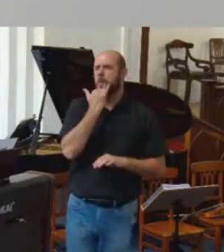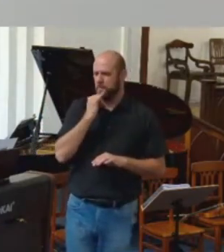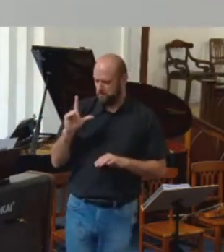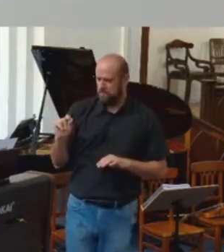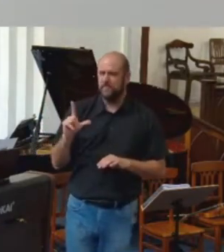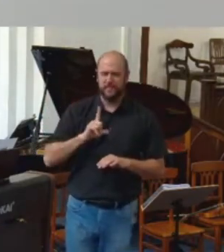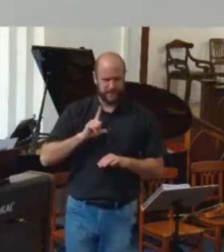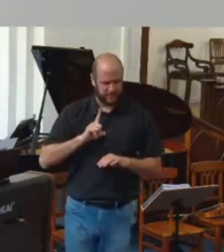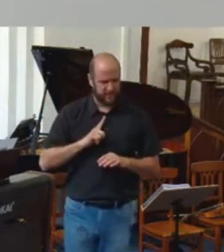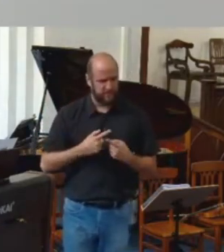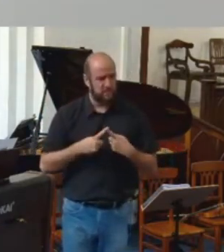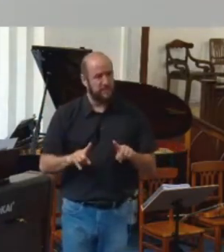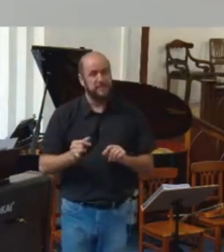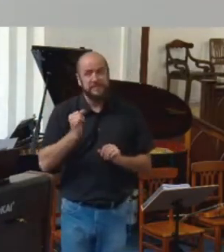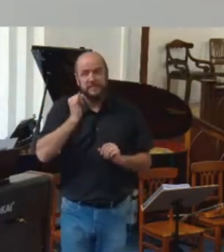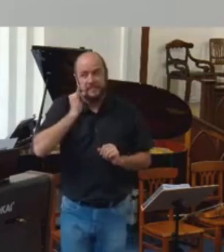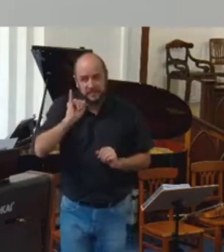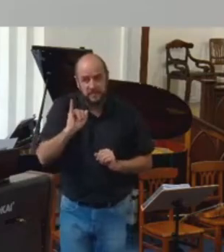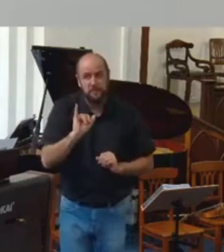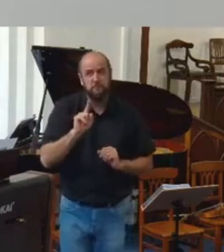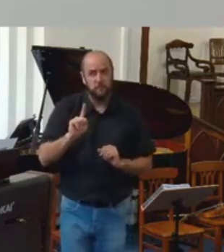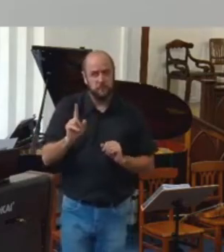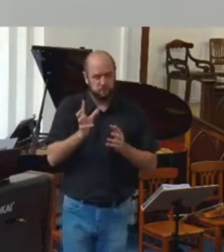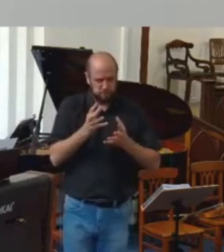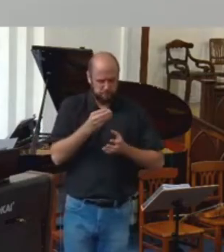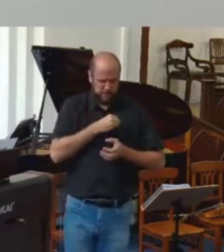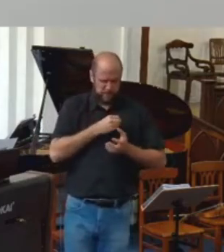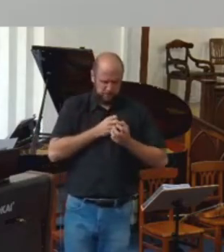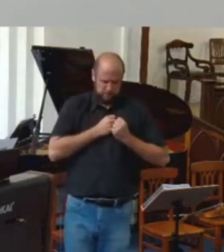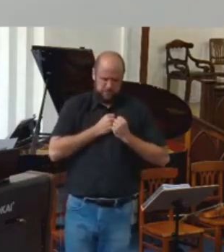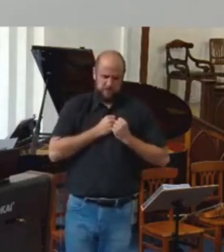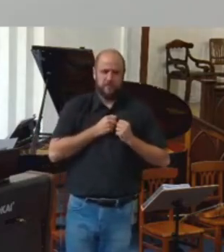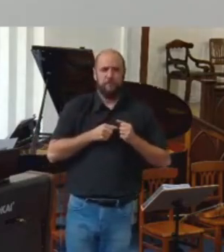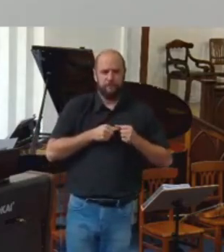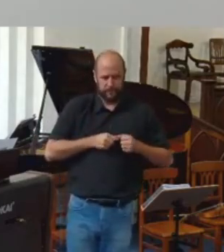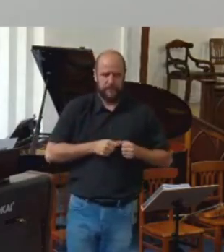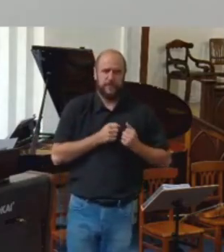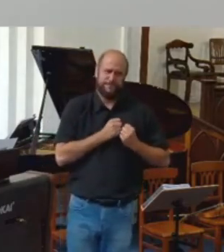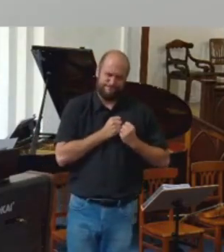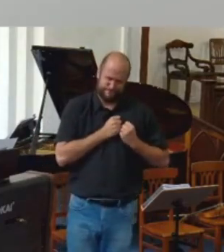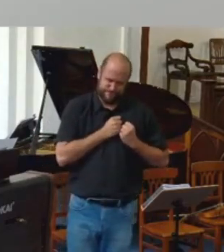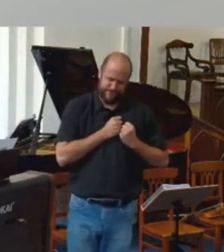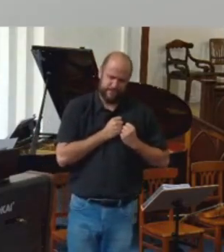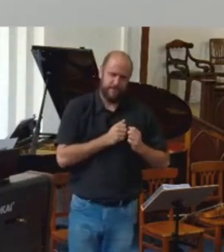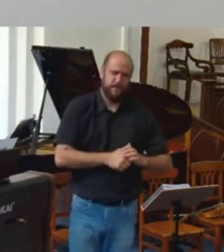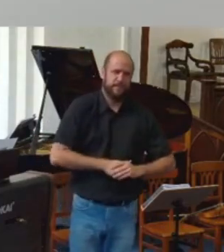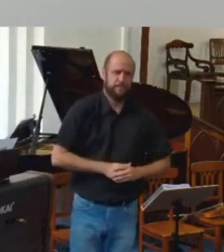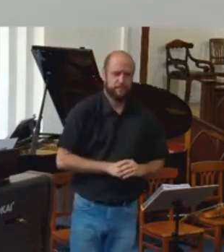perdoados, mas se os retiverem, são retidos.